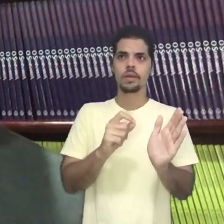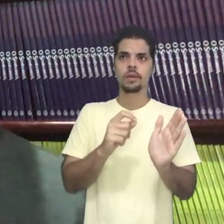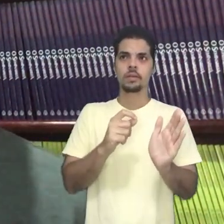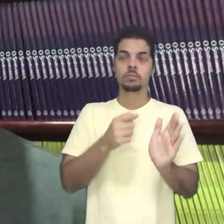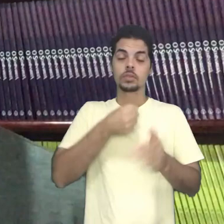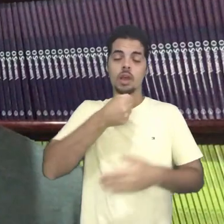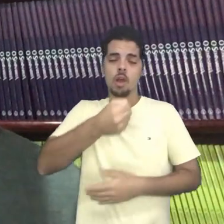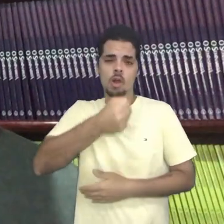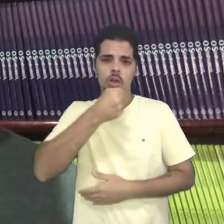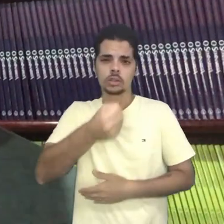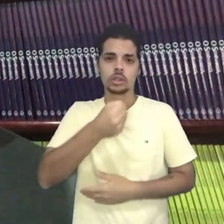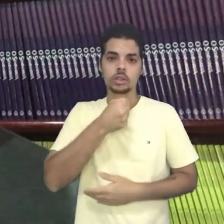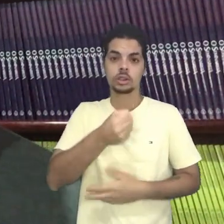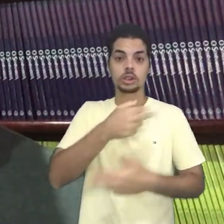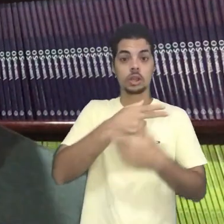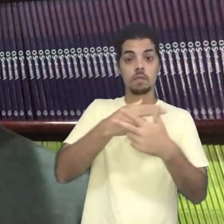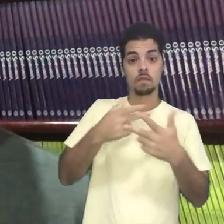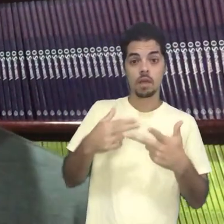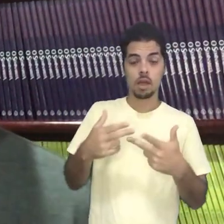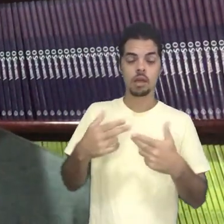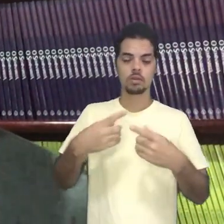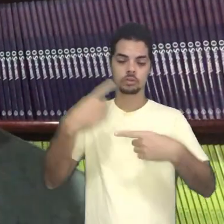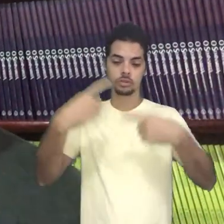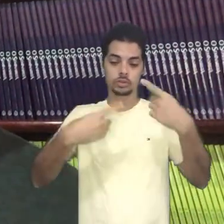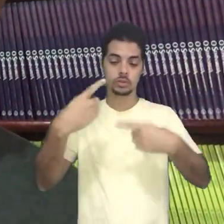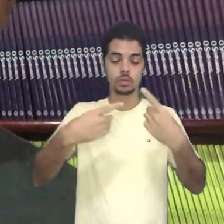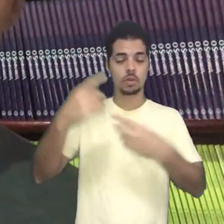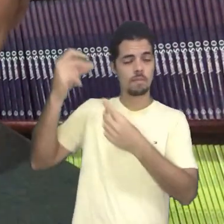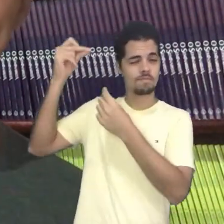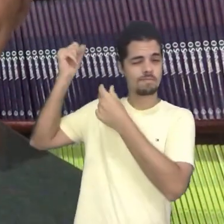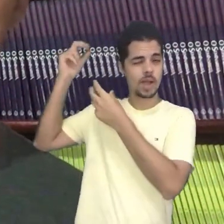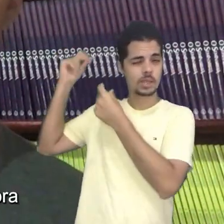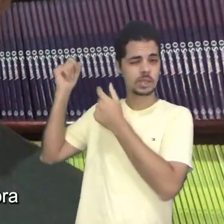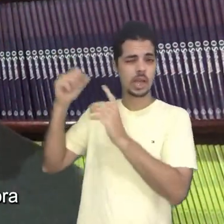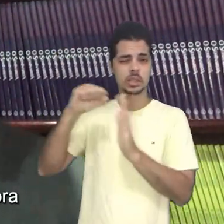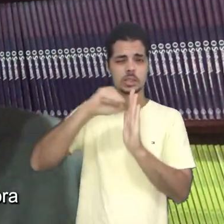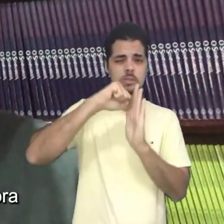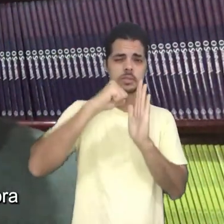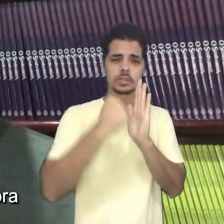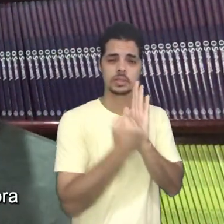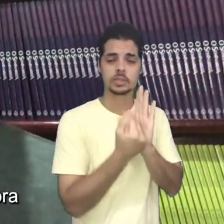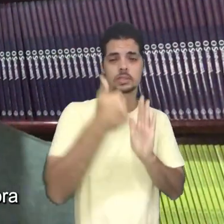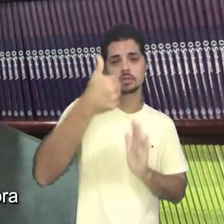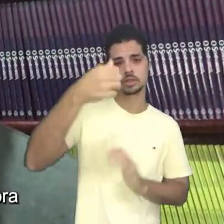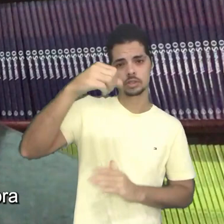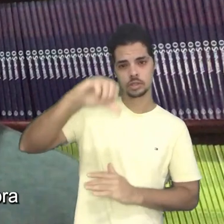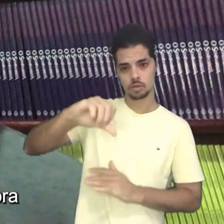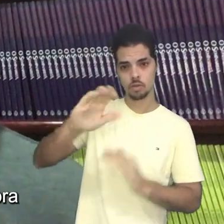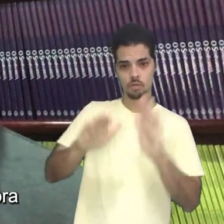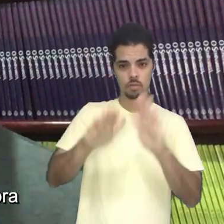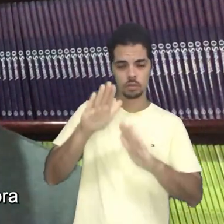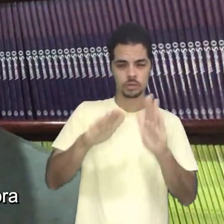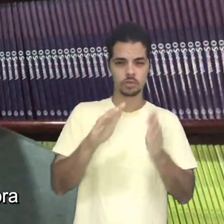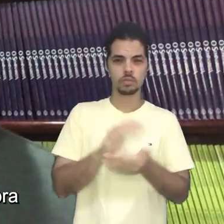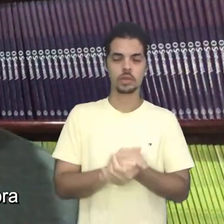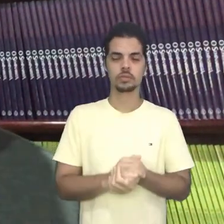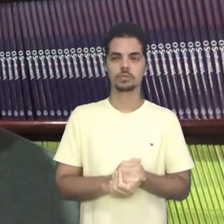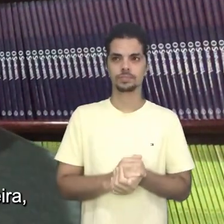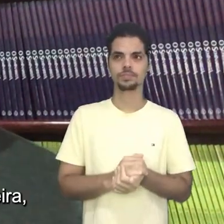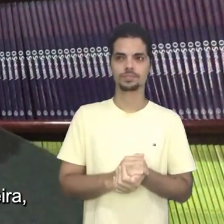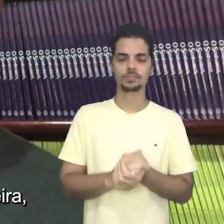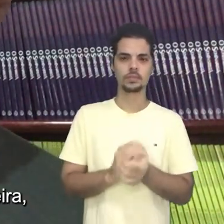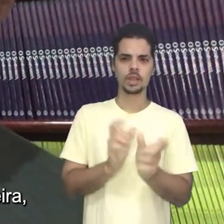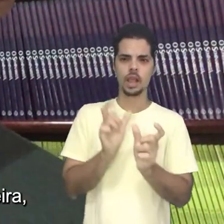e políticos durante a metade do século XIX. Essa figura de linguagem, ela é